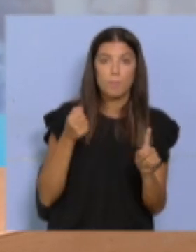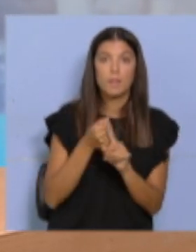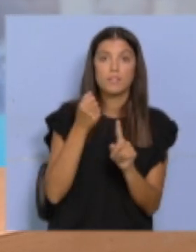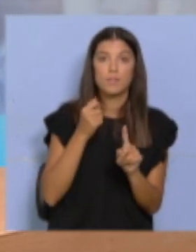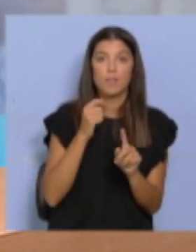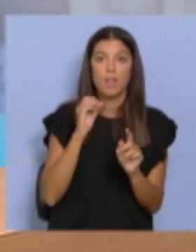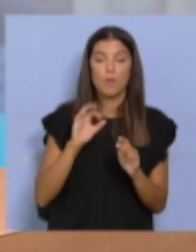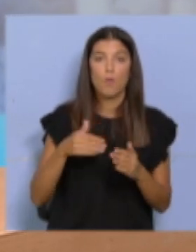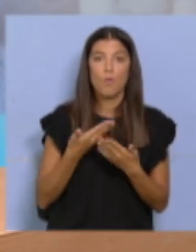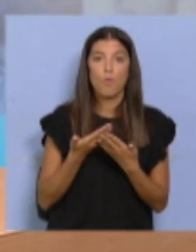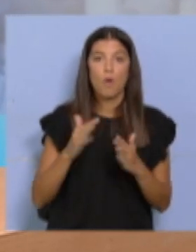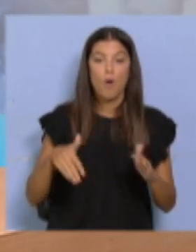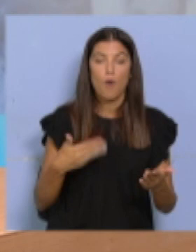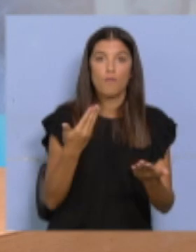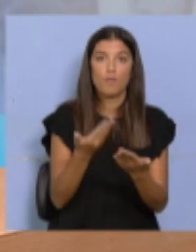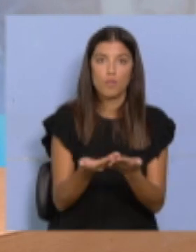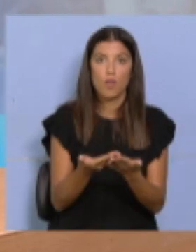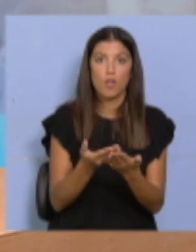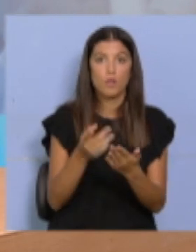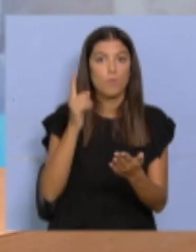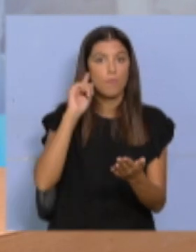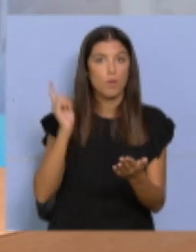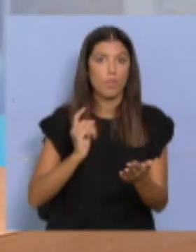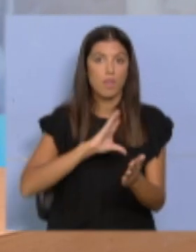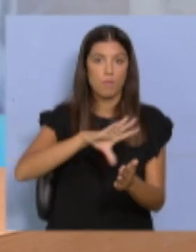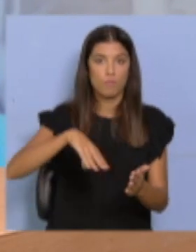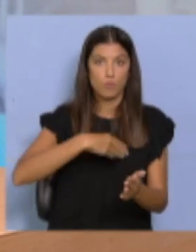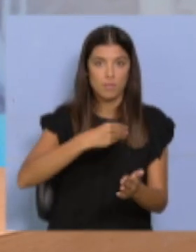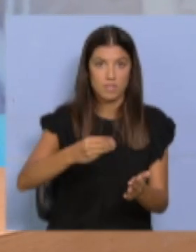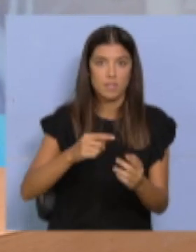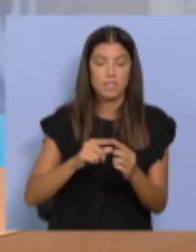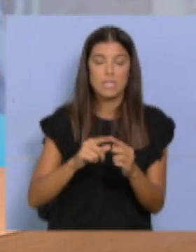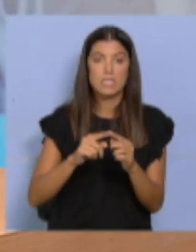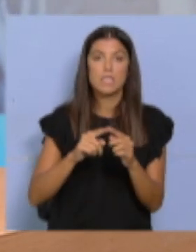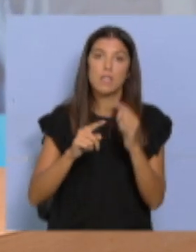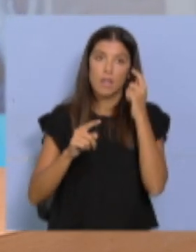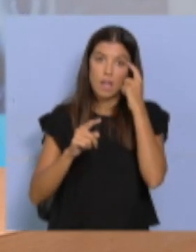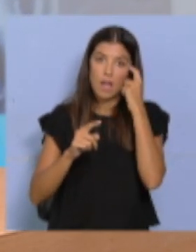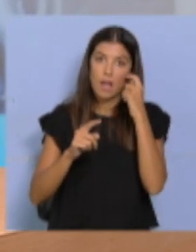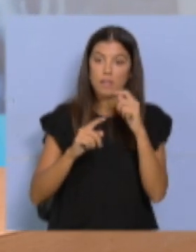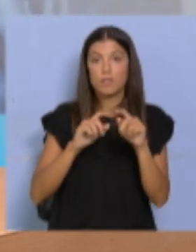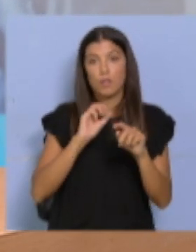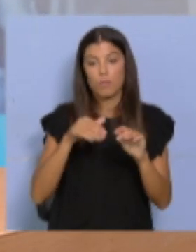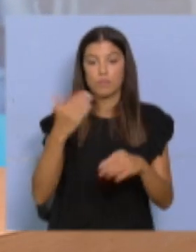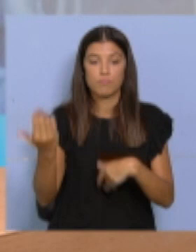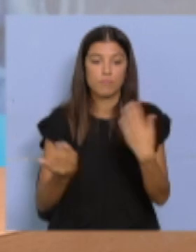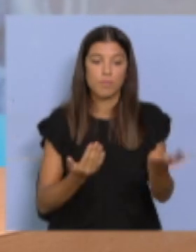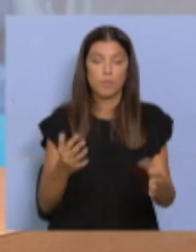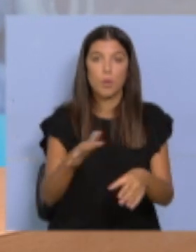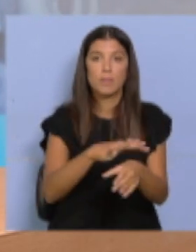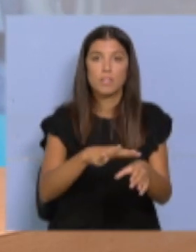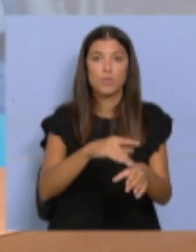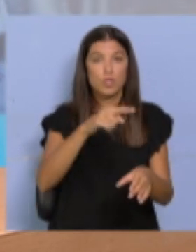das Missões, que depois é reencaminhado para tantas situações difíceis a nível do mundo inteiro, é